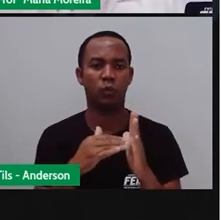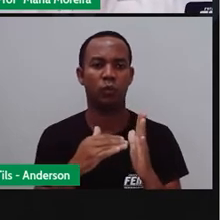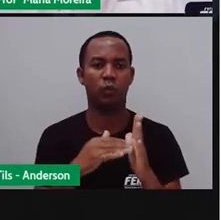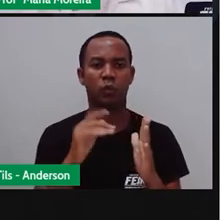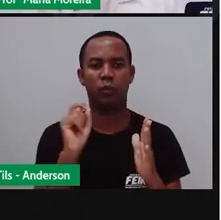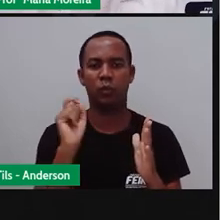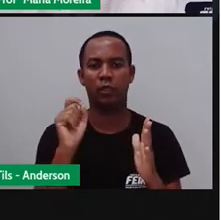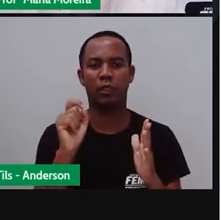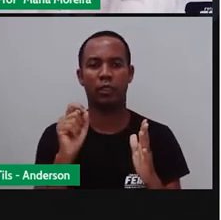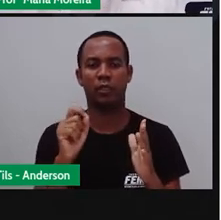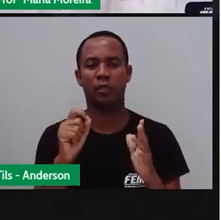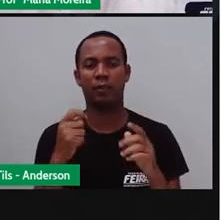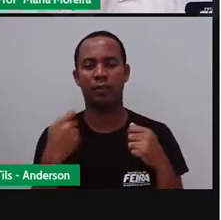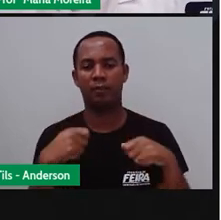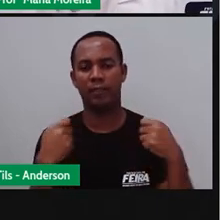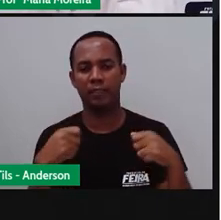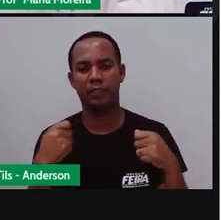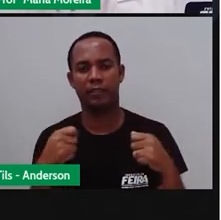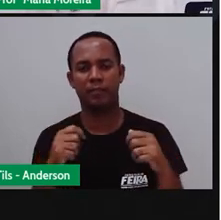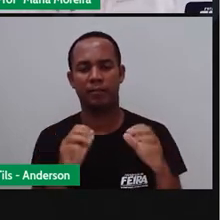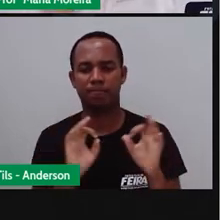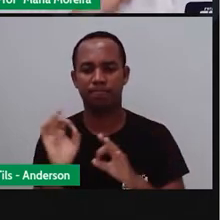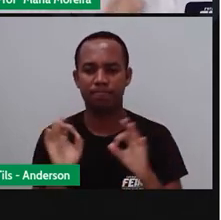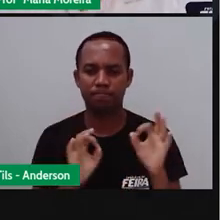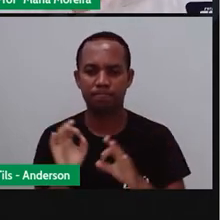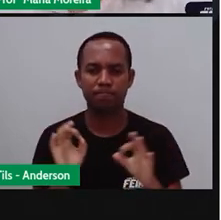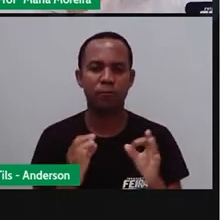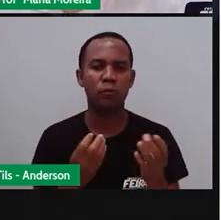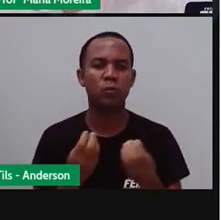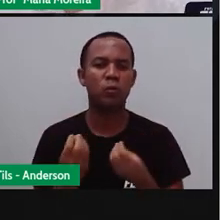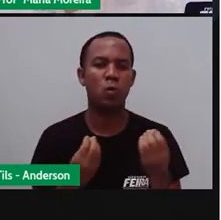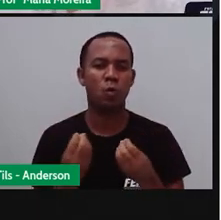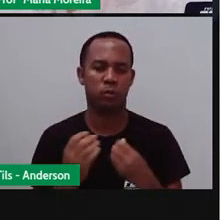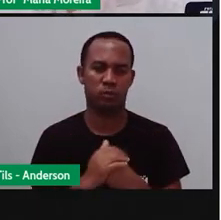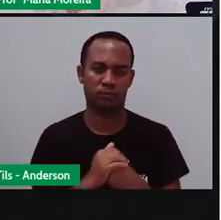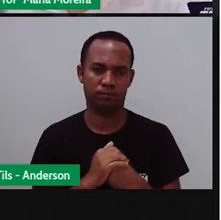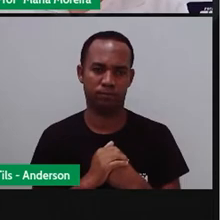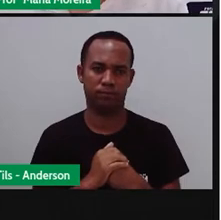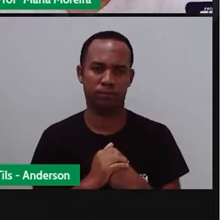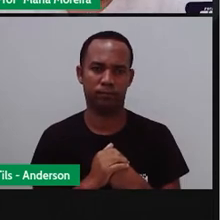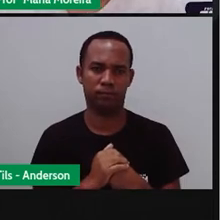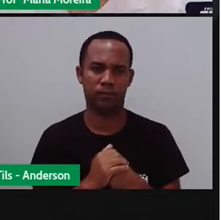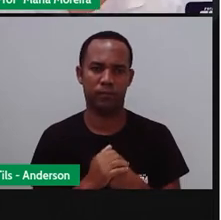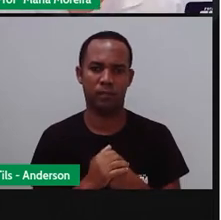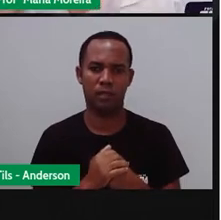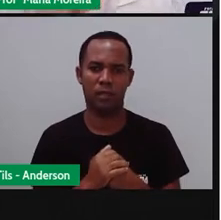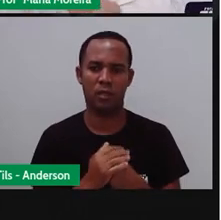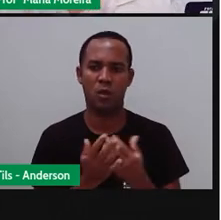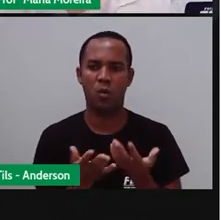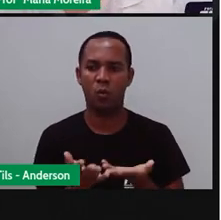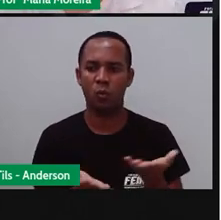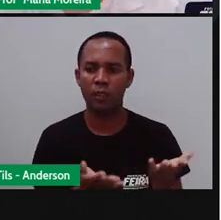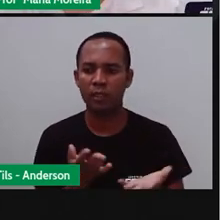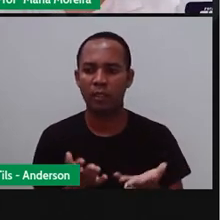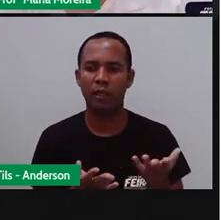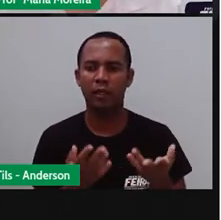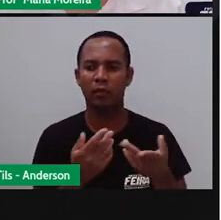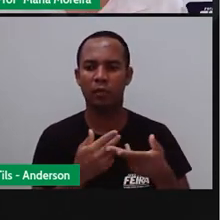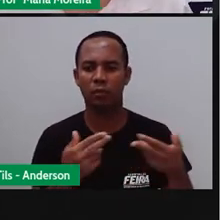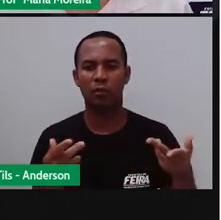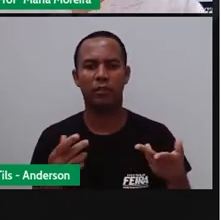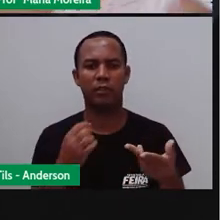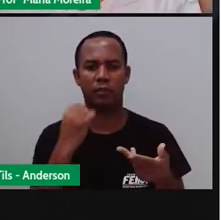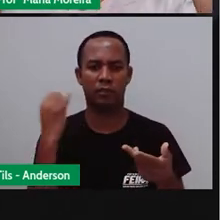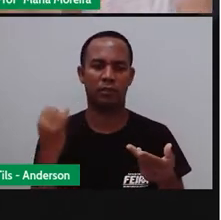elas precisam ser o quê? Combatidas. Como? A gente já teve essa aula aqui. Como preservar o meio ambiente? E a Pró sabe que vocês já